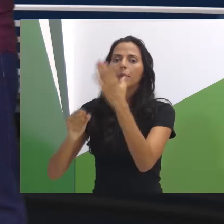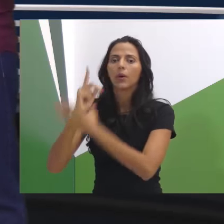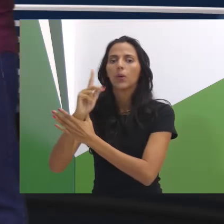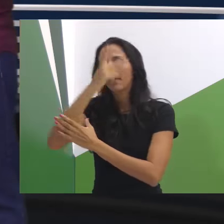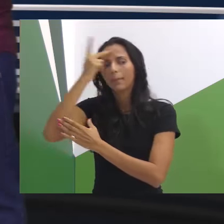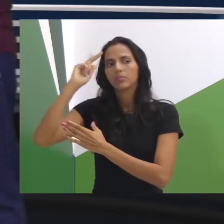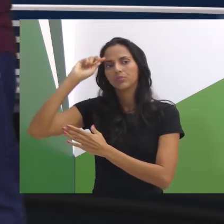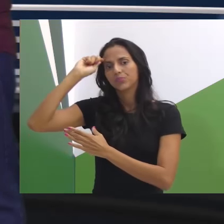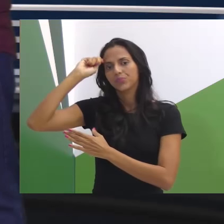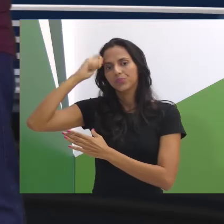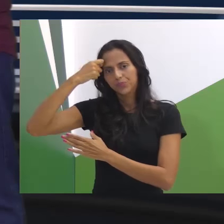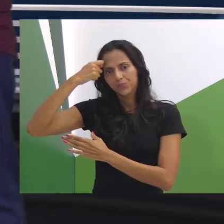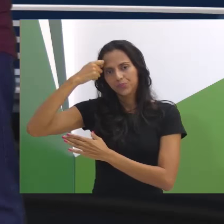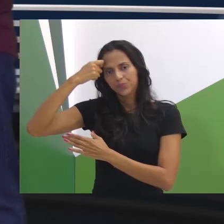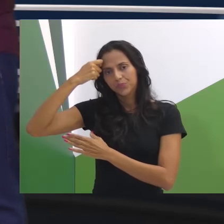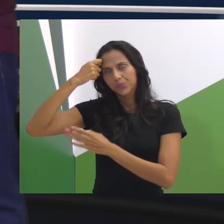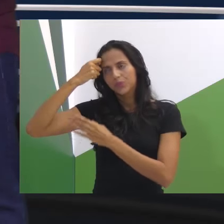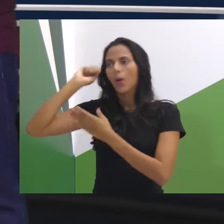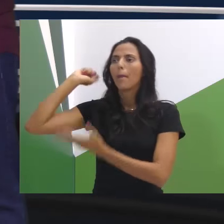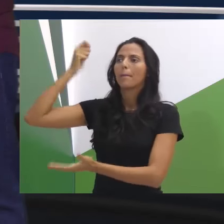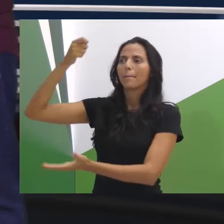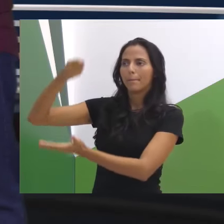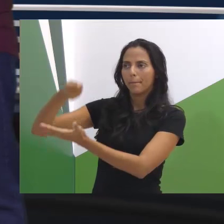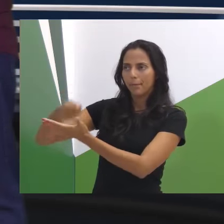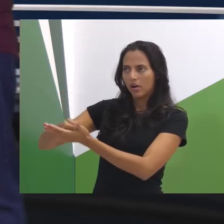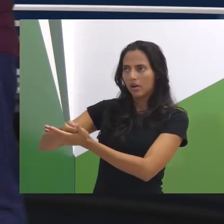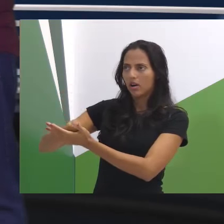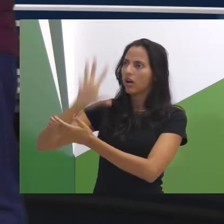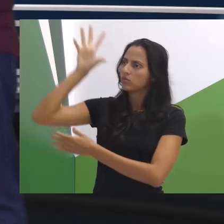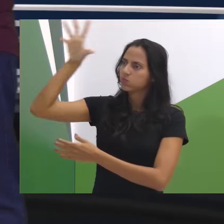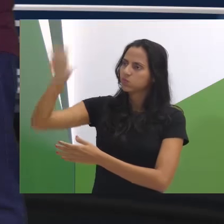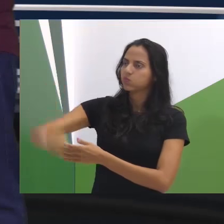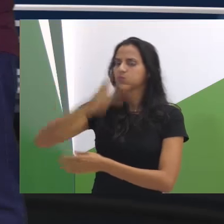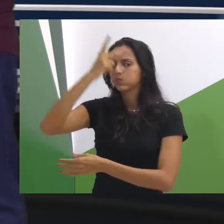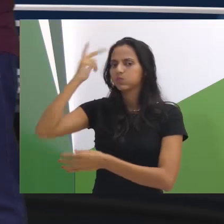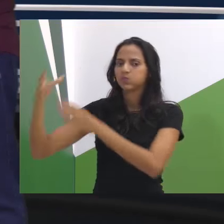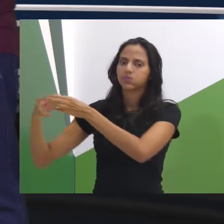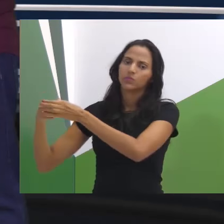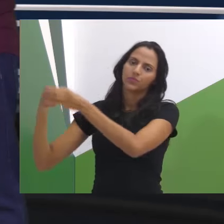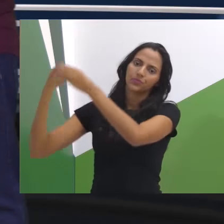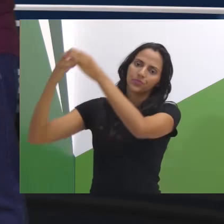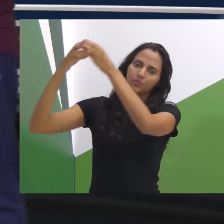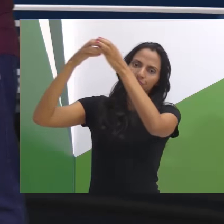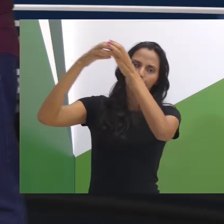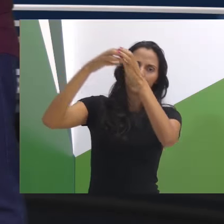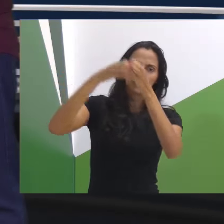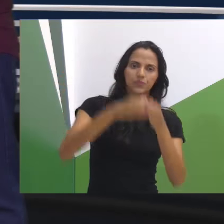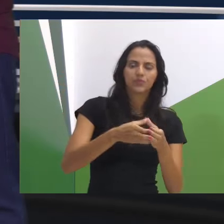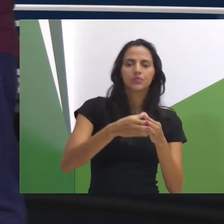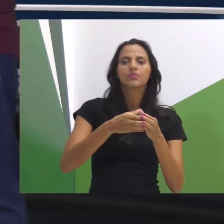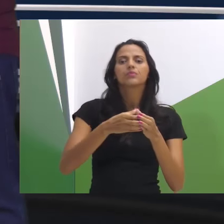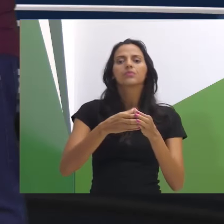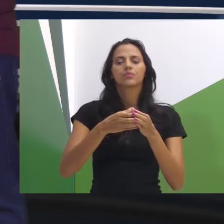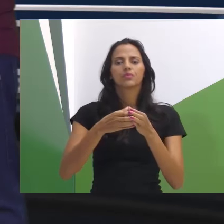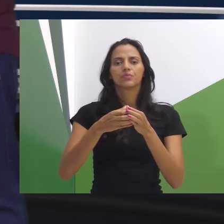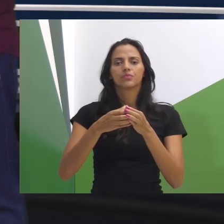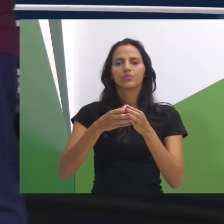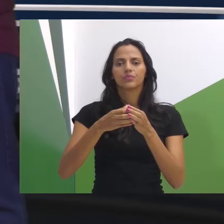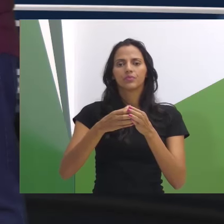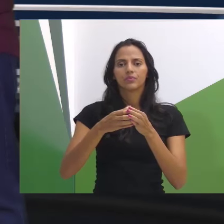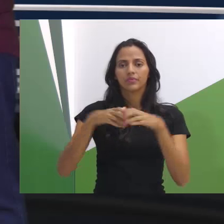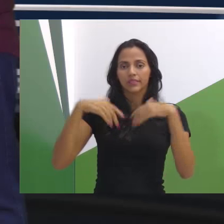Intertribais E passaram E ser trocados Pelas mercadorias Que os europeus Traziam Da Europa Aqui da